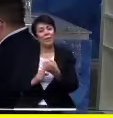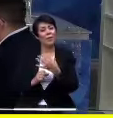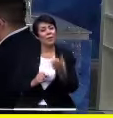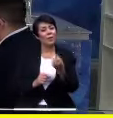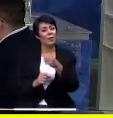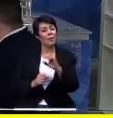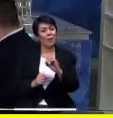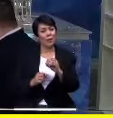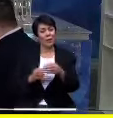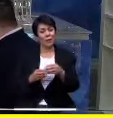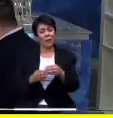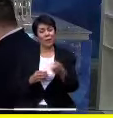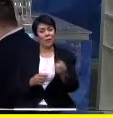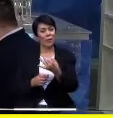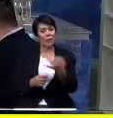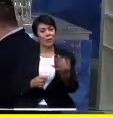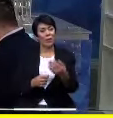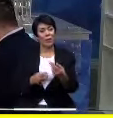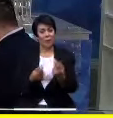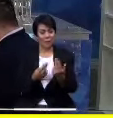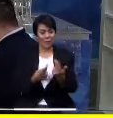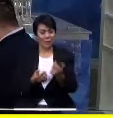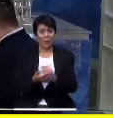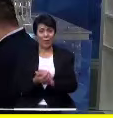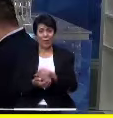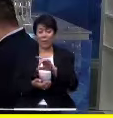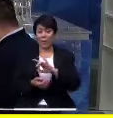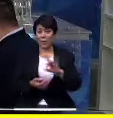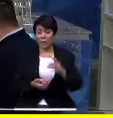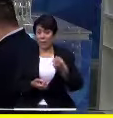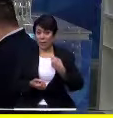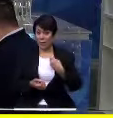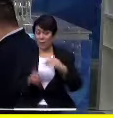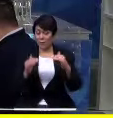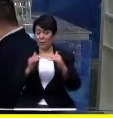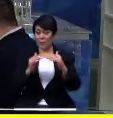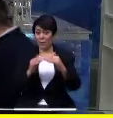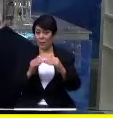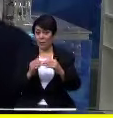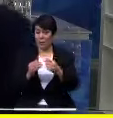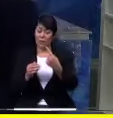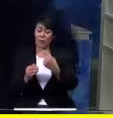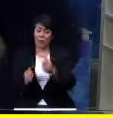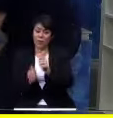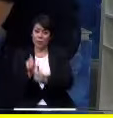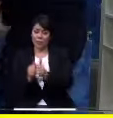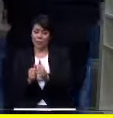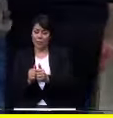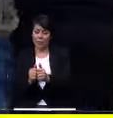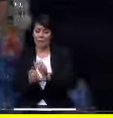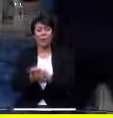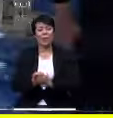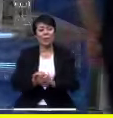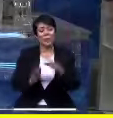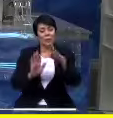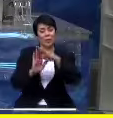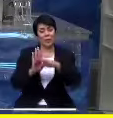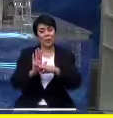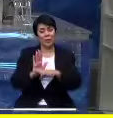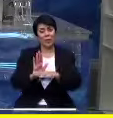numeradas de 01 a 80. E cada número corresponde a um time de futebol conforme a tabela de